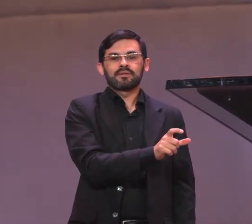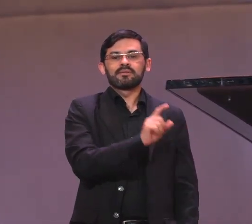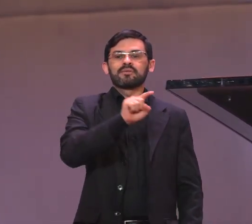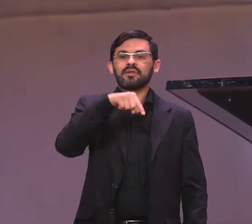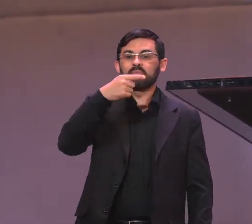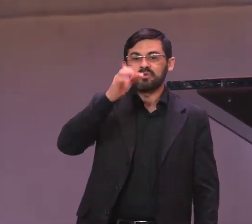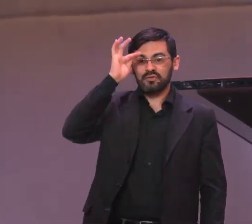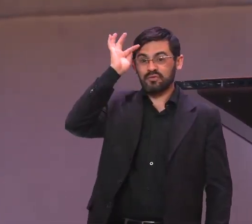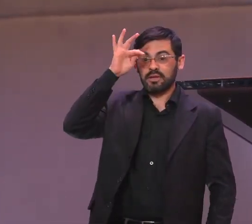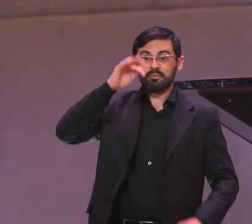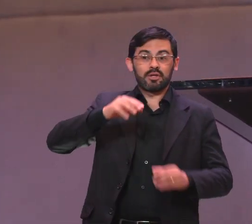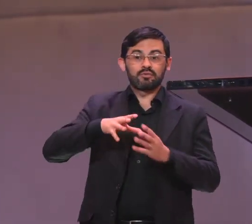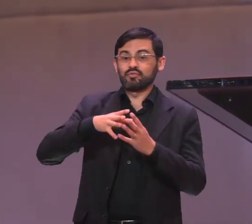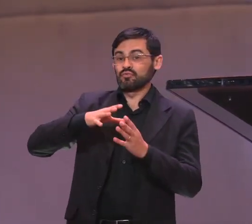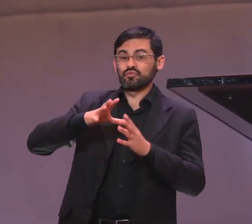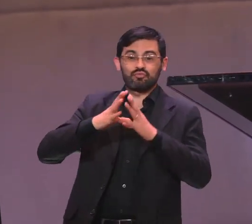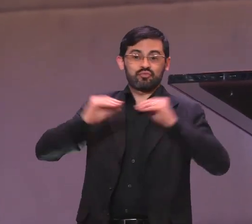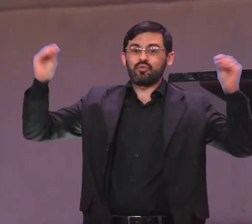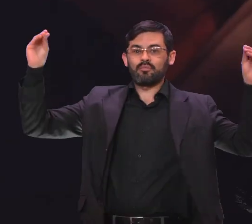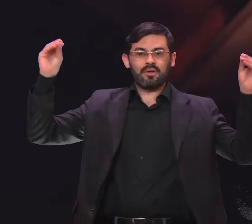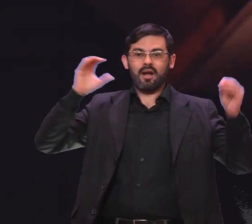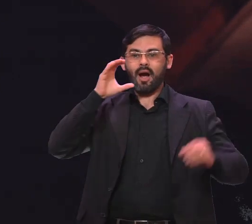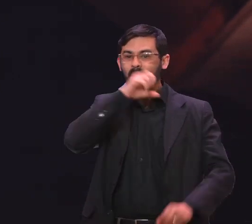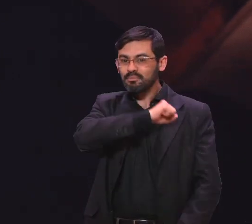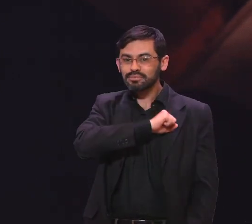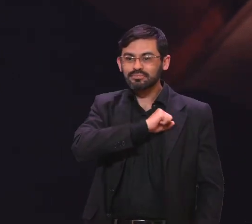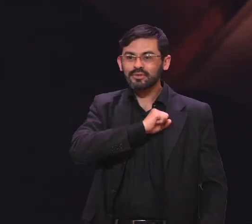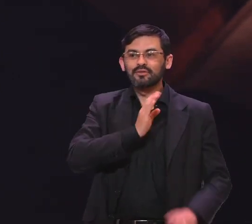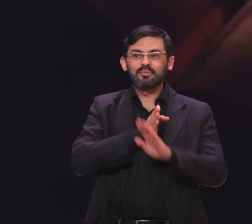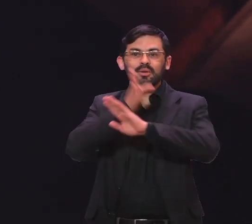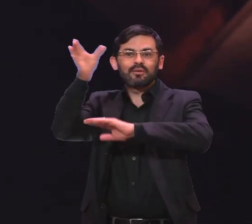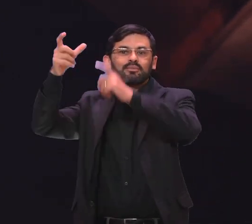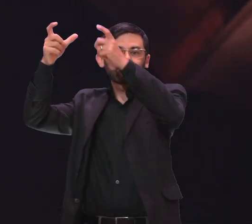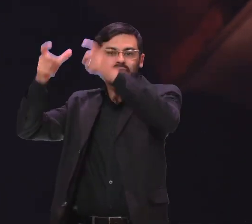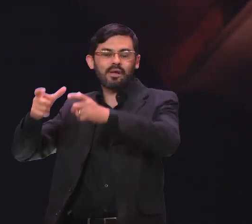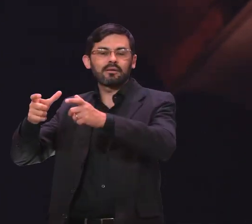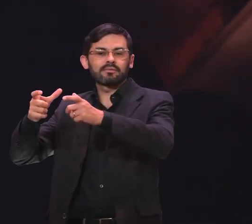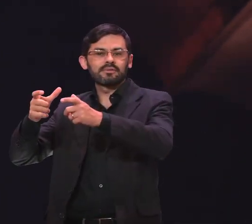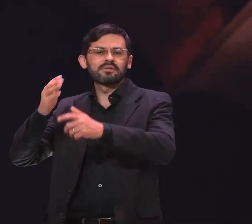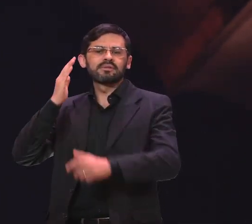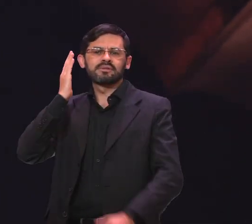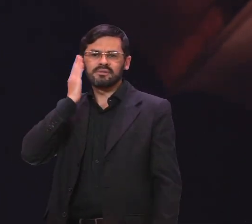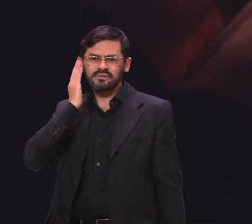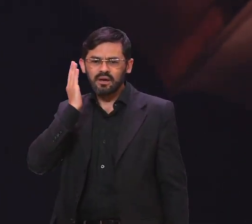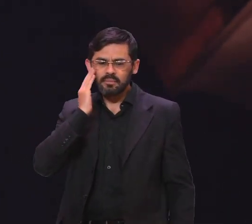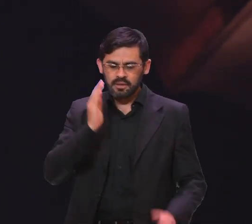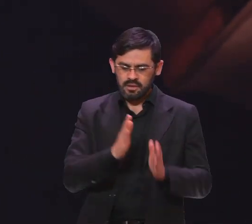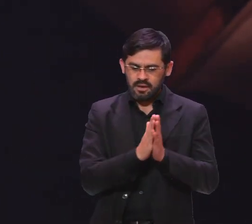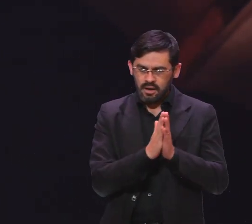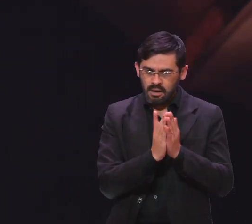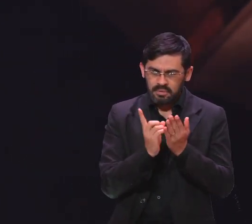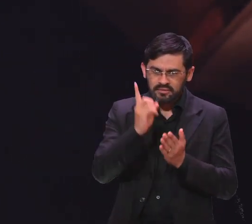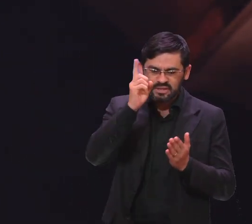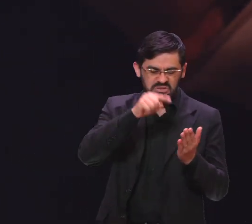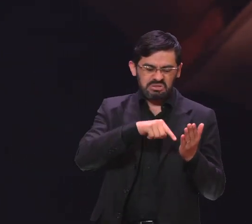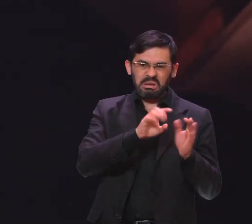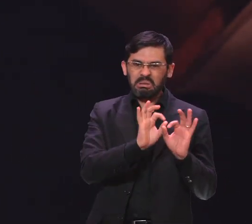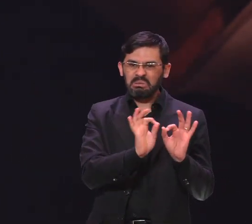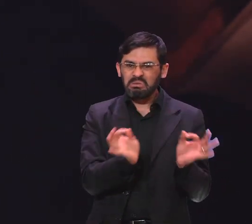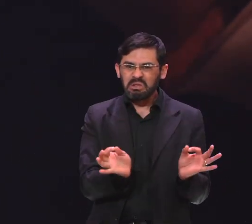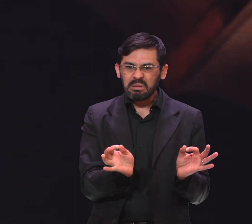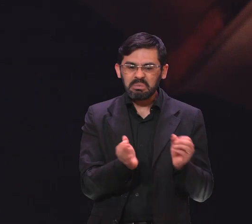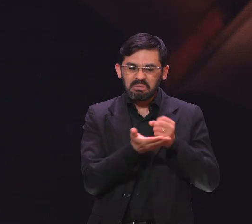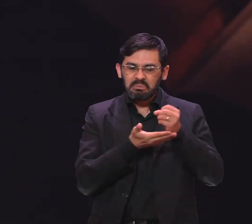Filipe embora, transladado. Que coisa! Deixa eu te dizer, a Bíblia não é um livro qualquer, é a palavra viva